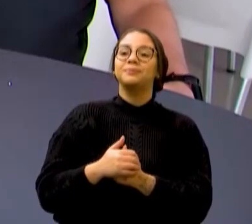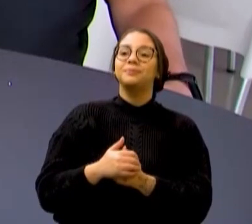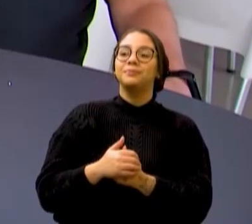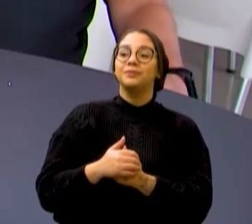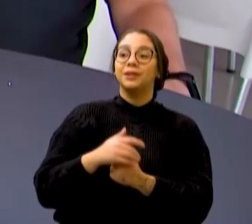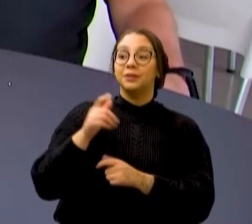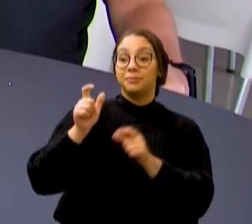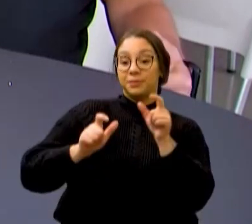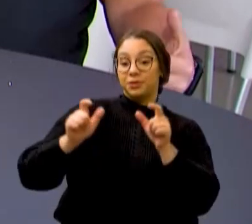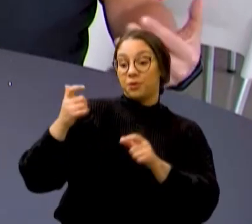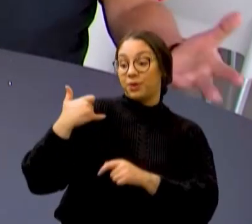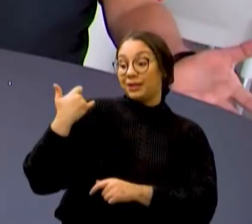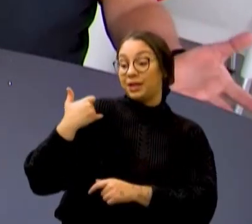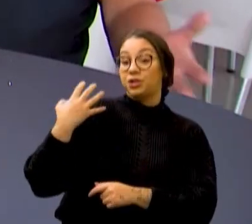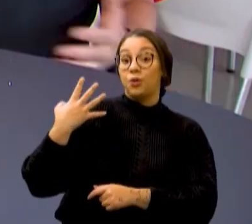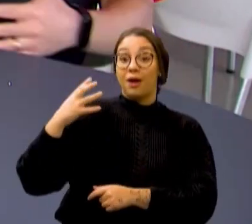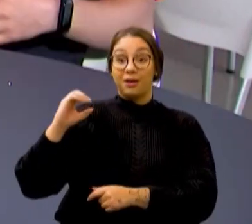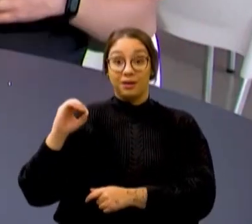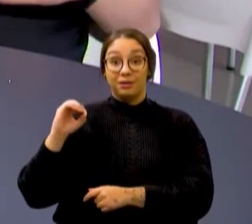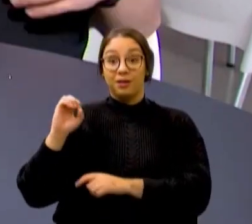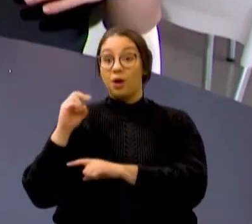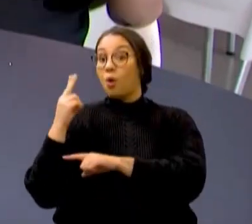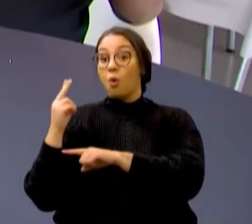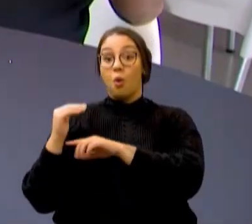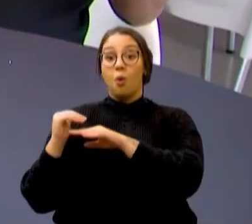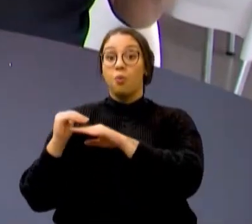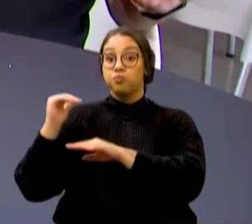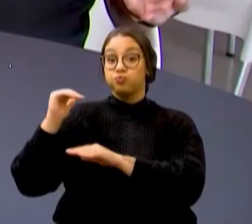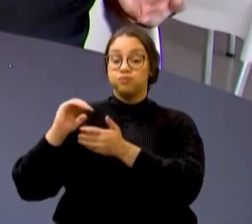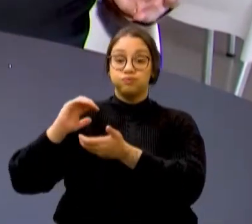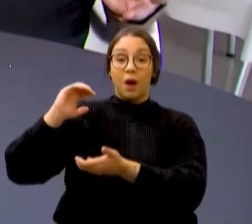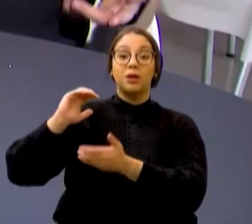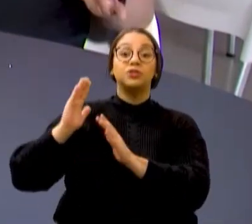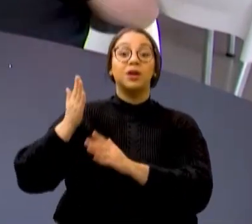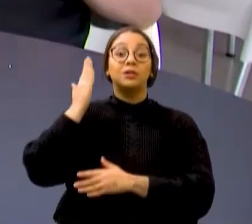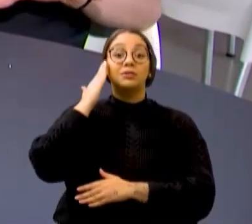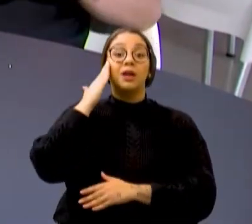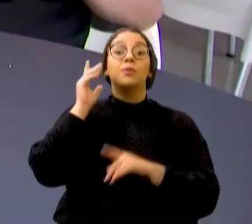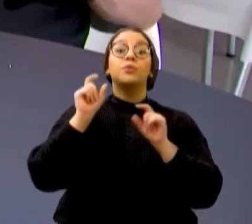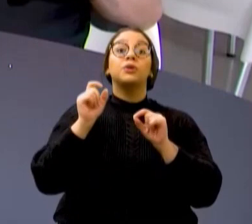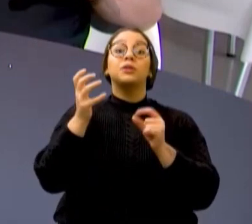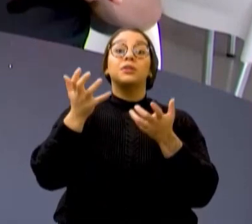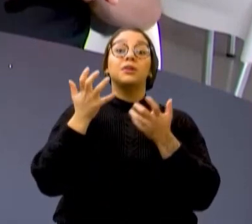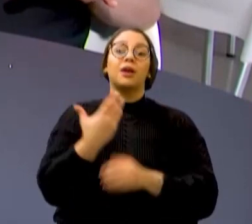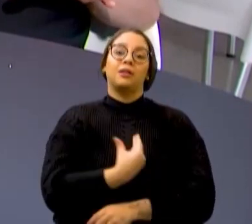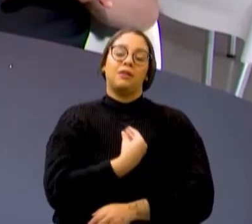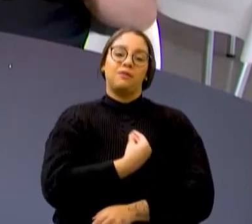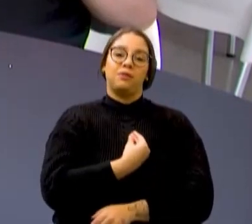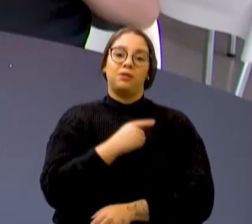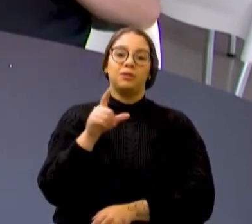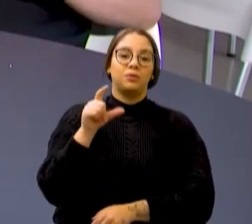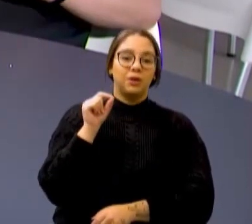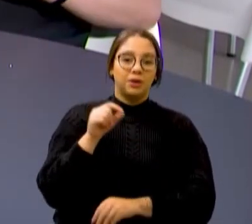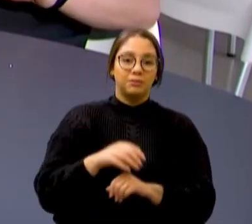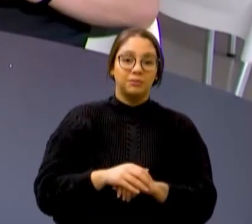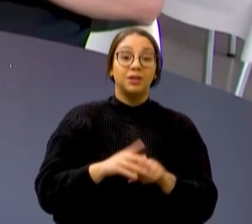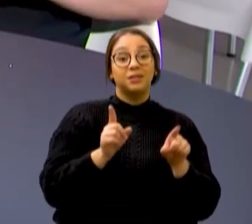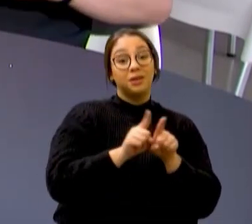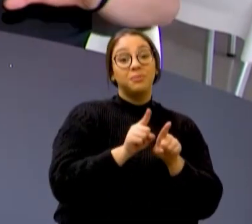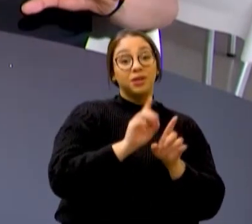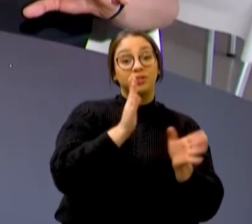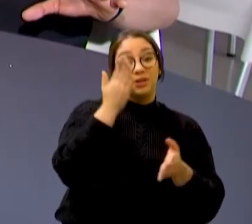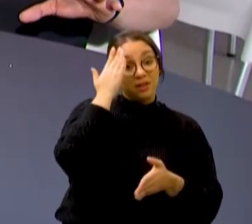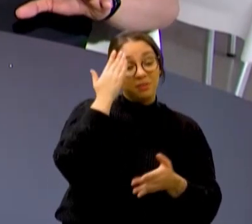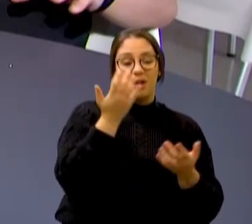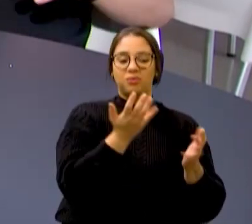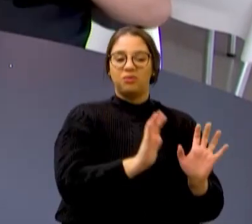a pessoa com 40 anos ou mais, pelo menos em teoria, ela já sabe o que ela quer da vida. E ela também já sabe o que ela